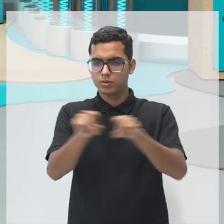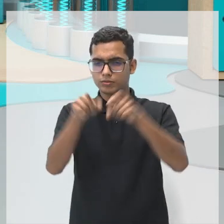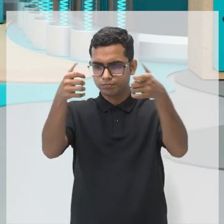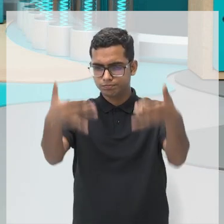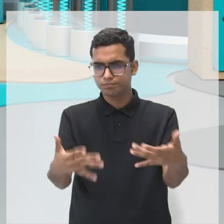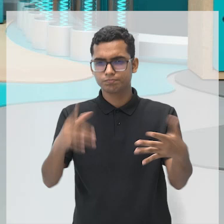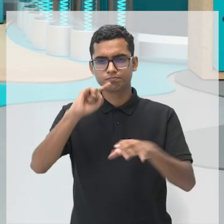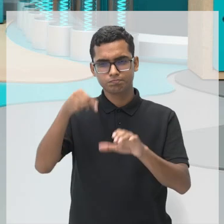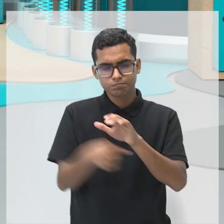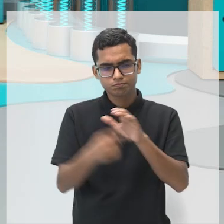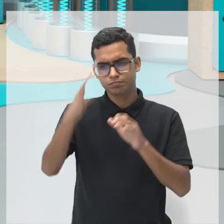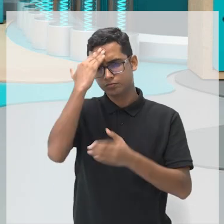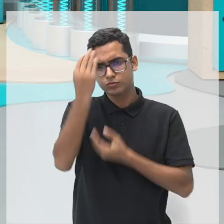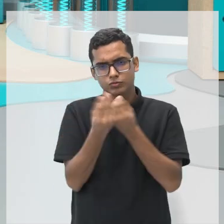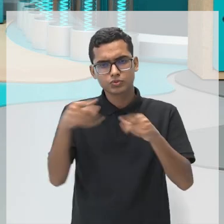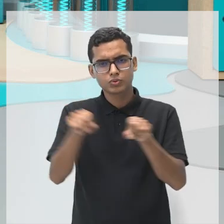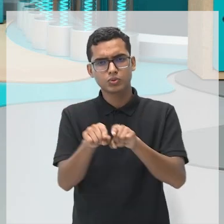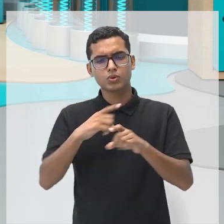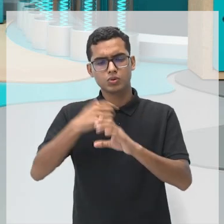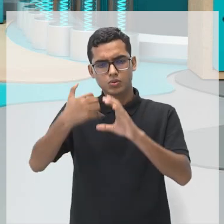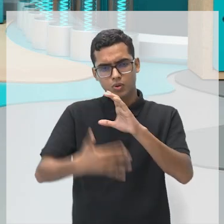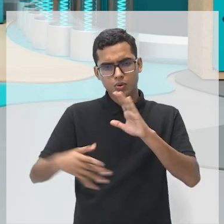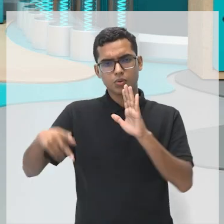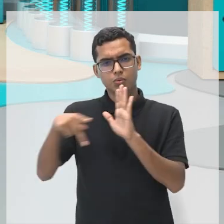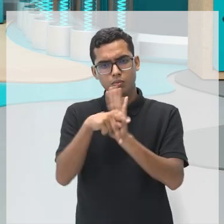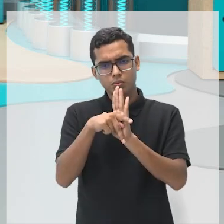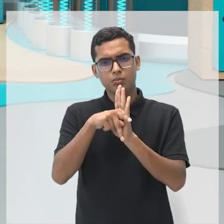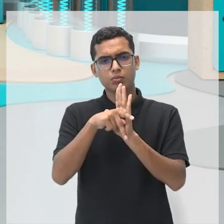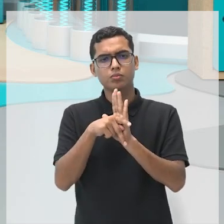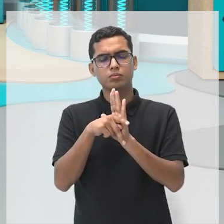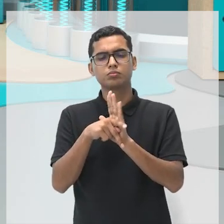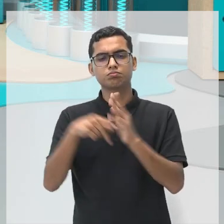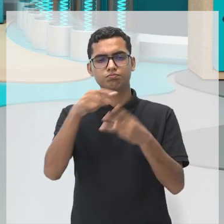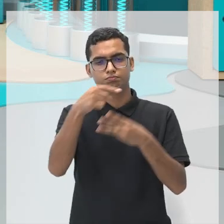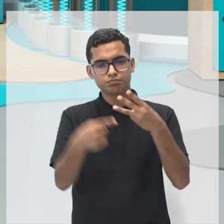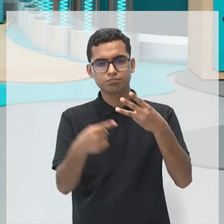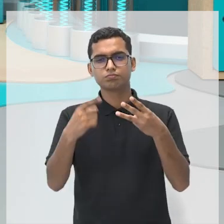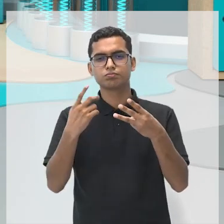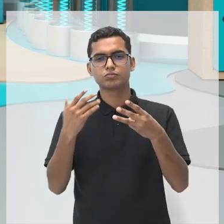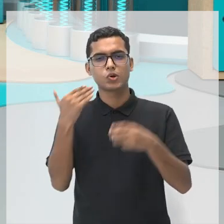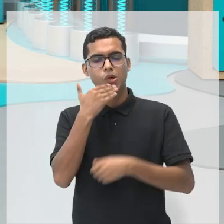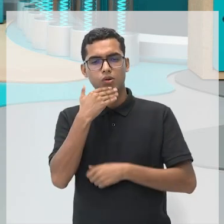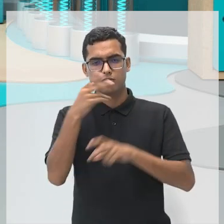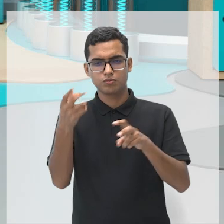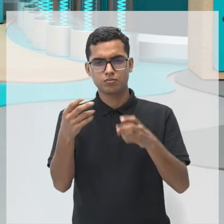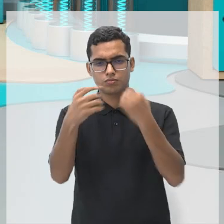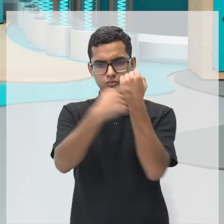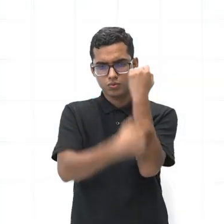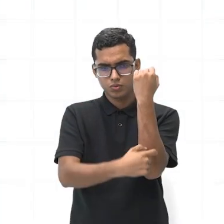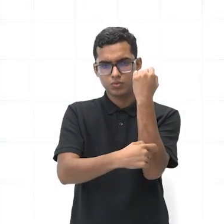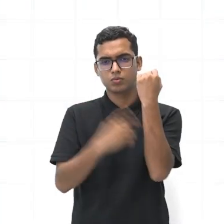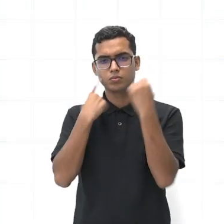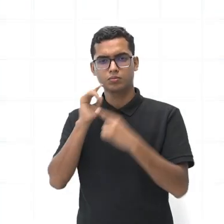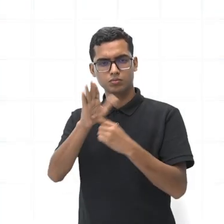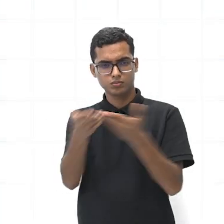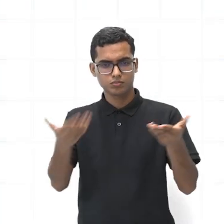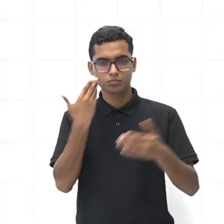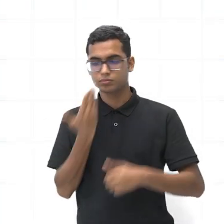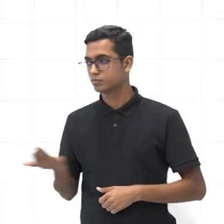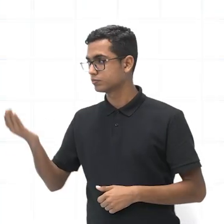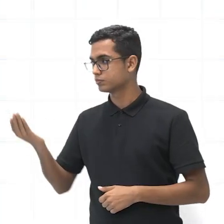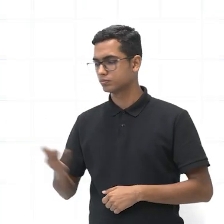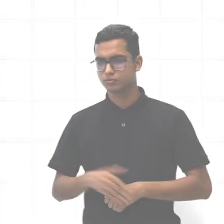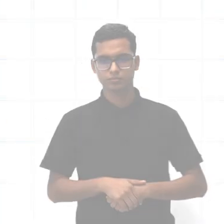entender quais as características desses desvios na coluna, na cartela que aparece para vocês agora. Olha